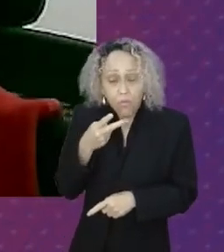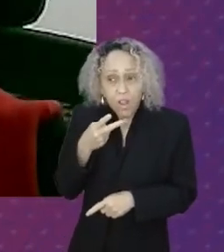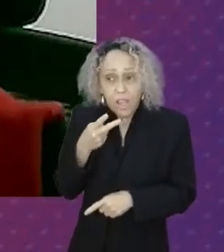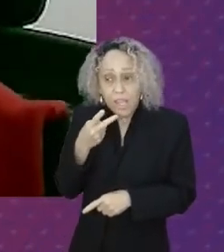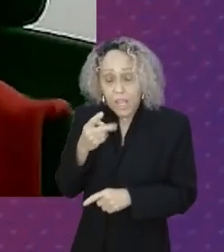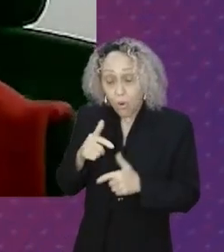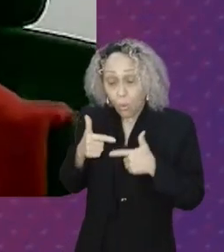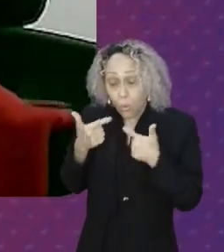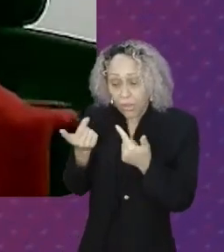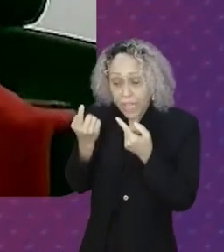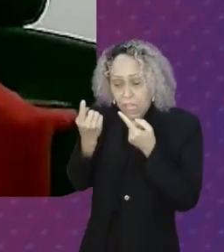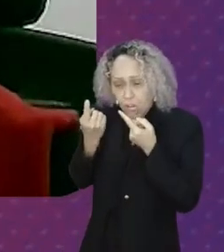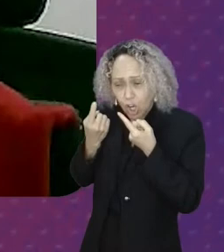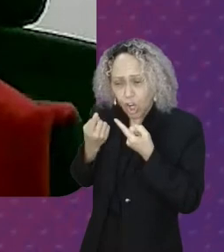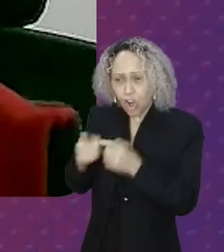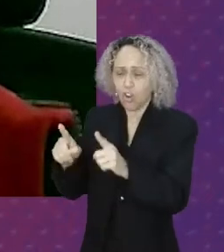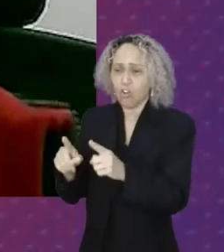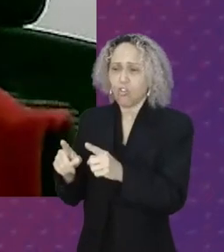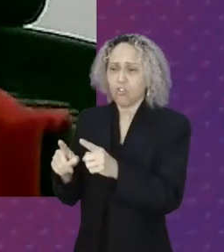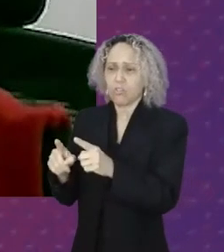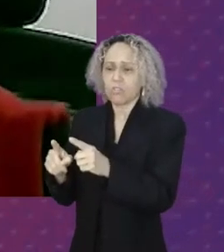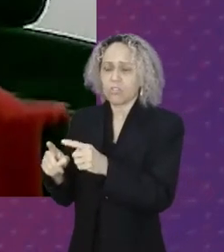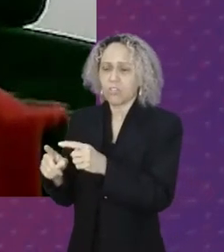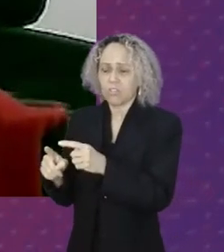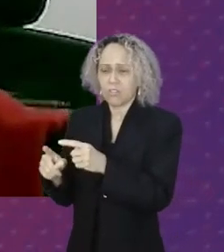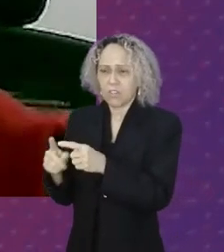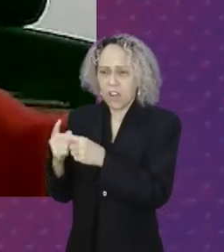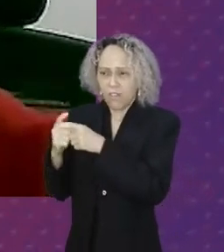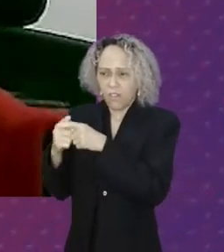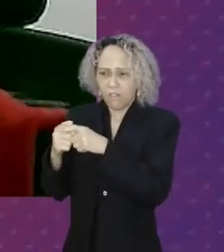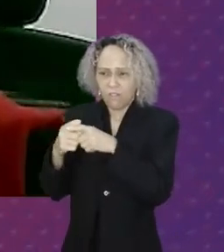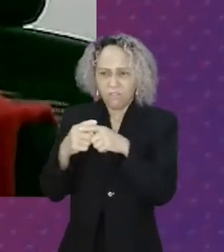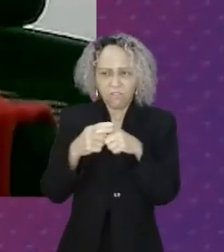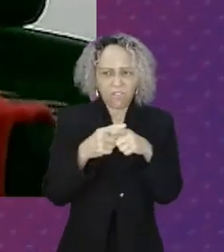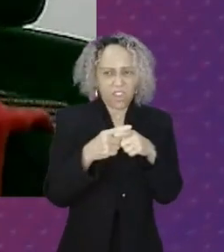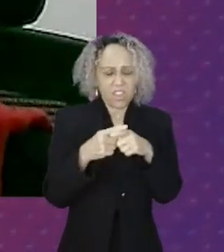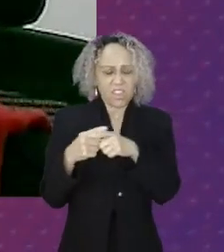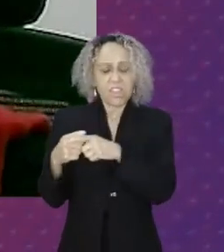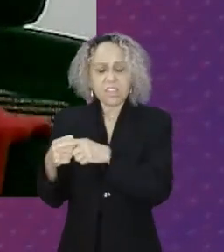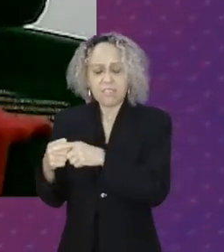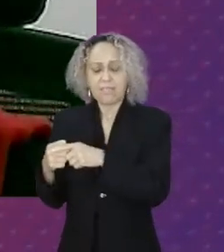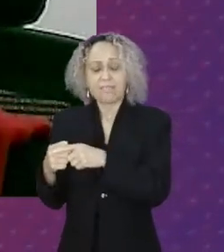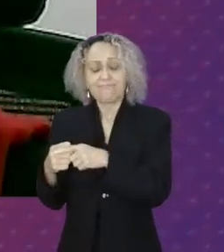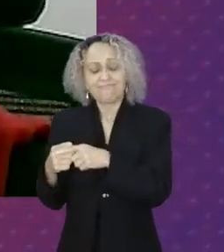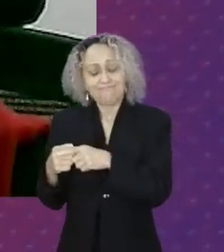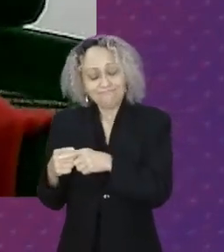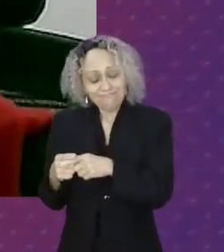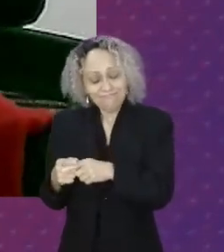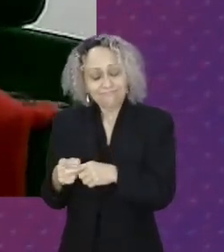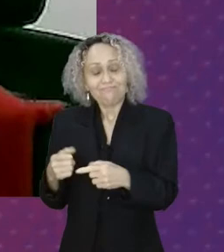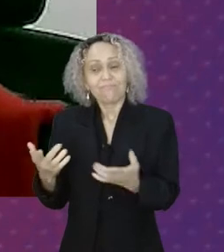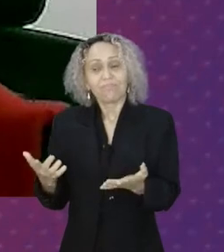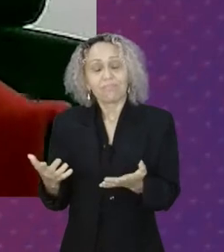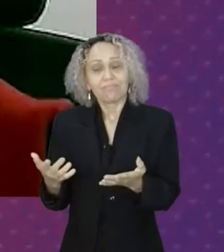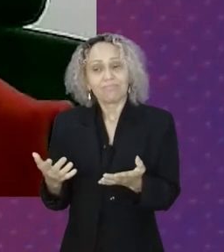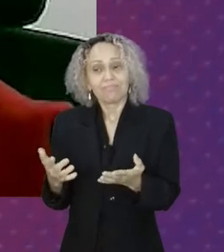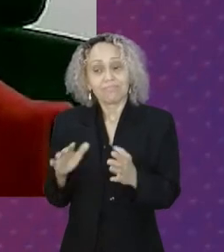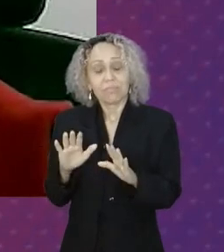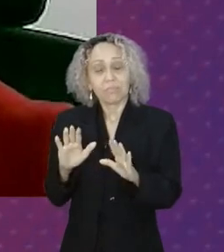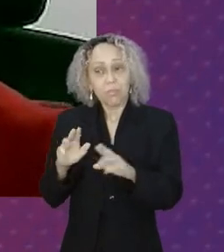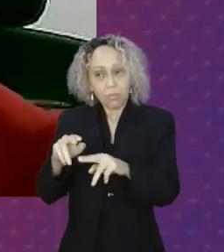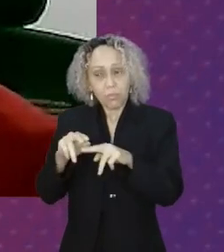uma proporção muito maior e hoje eu estou também nesta luta. Por isso que